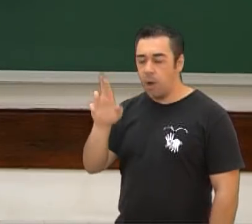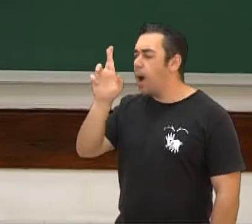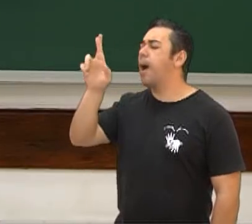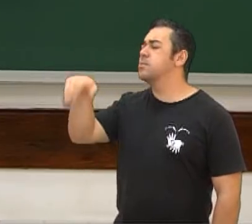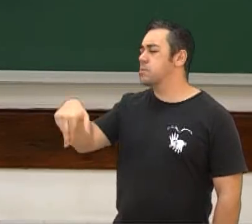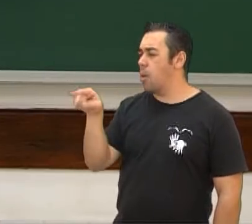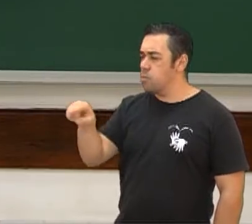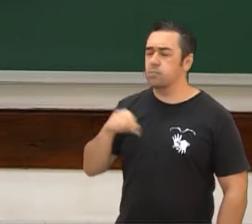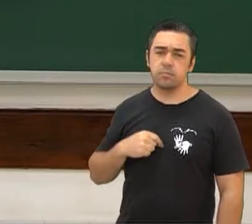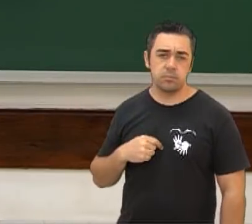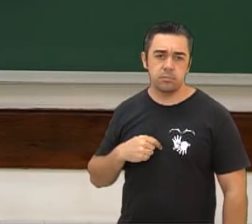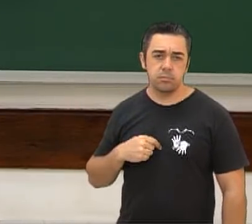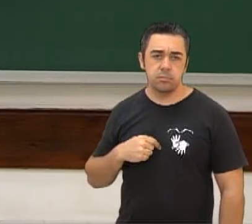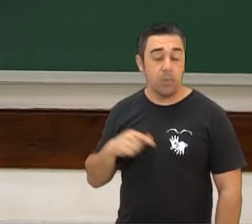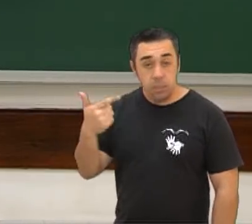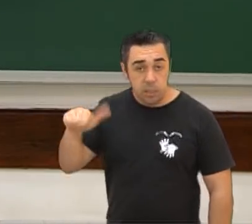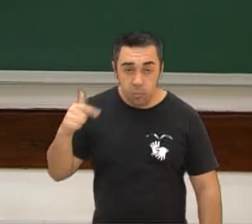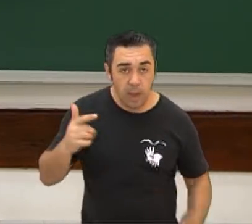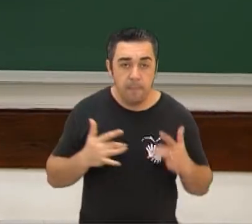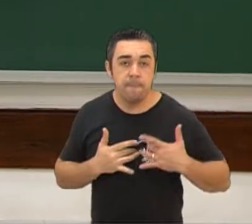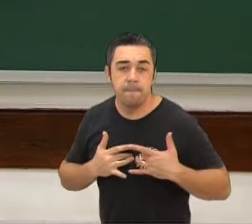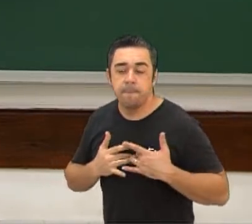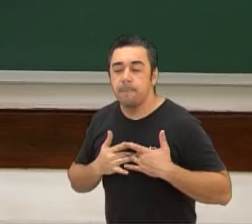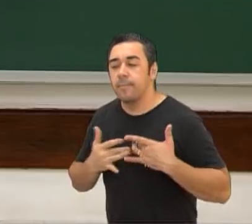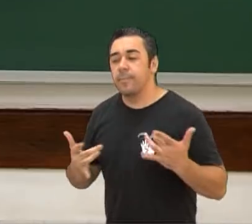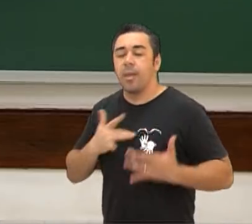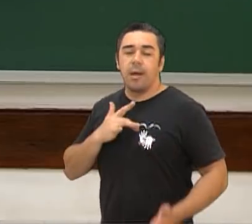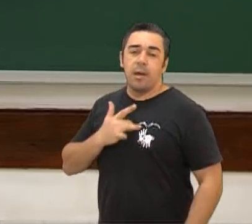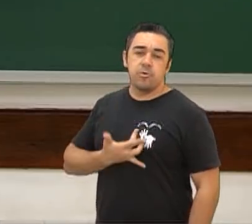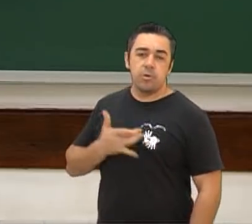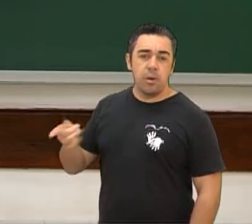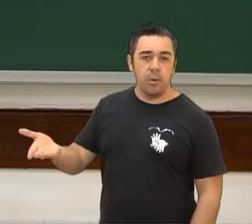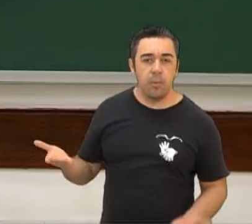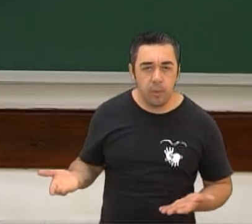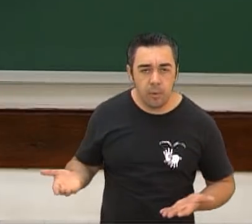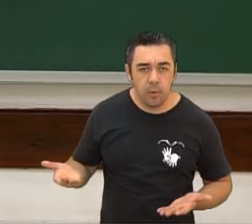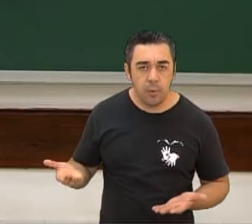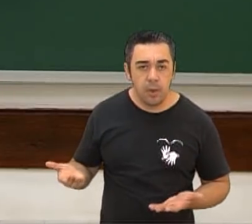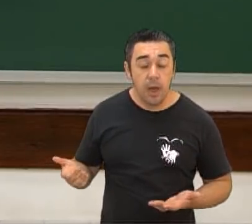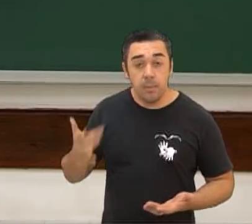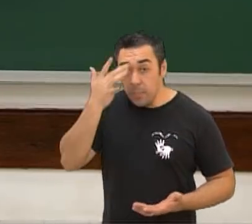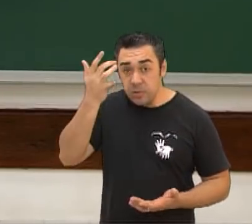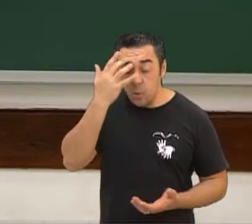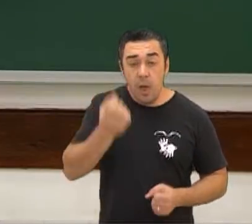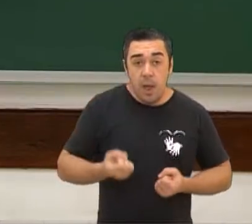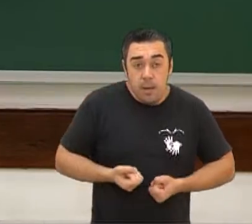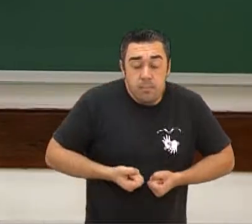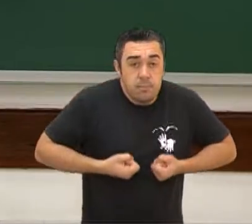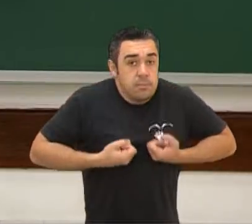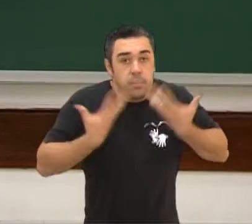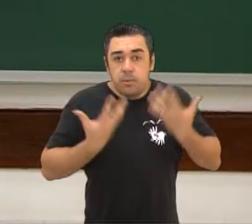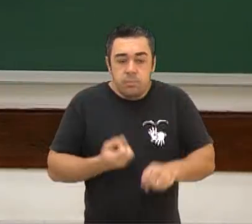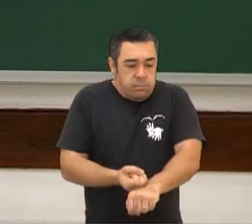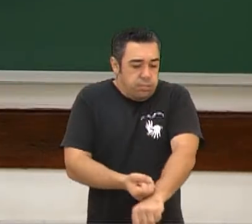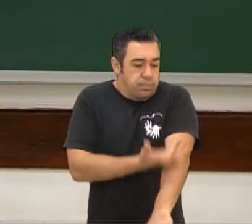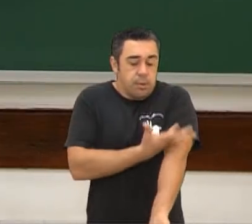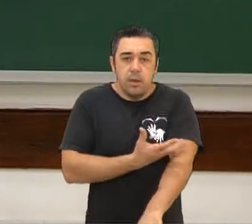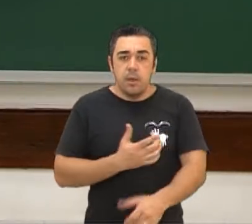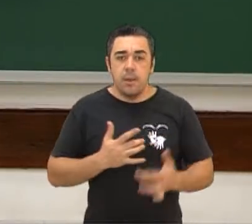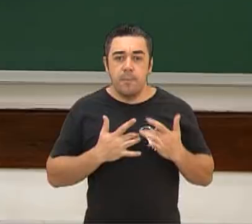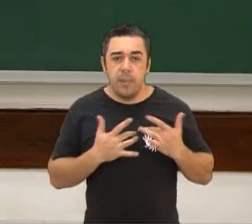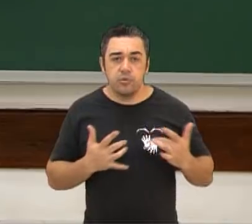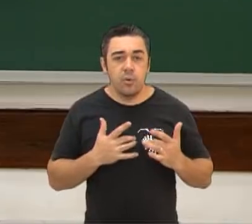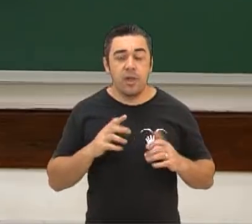são mais passionais, que são mais impulsivas, são vistas como pessoas piores do que as racionais, né? E aí que